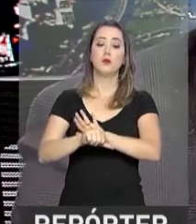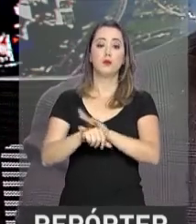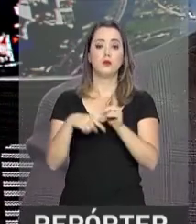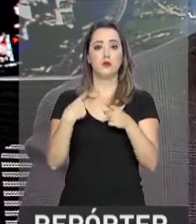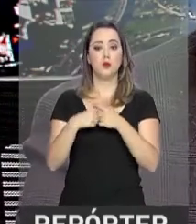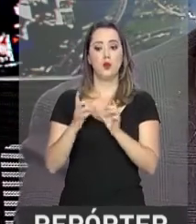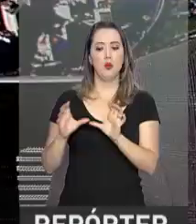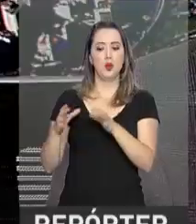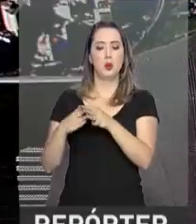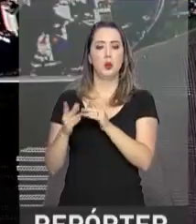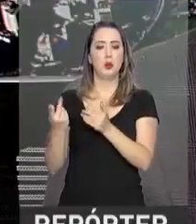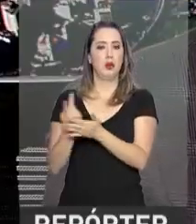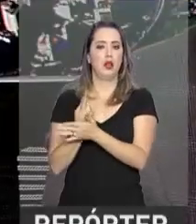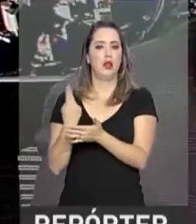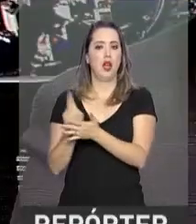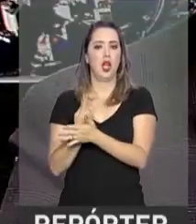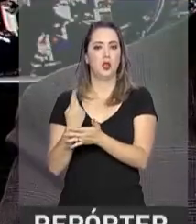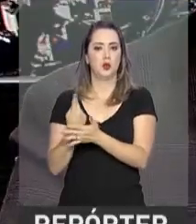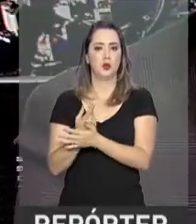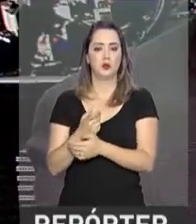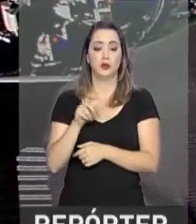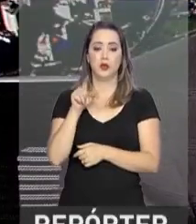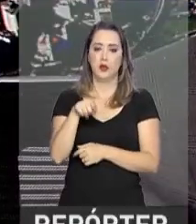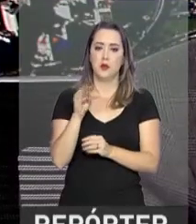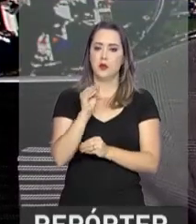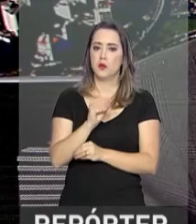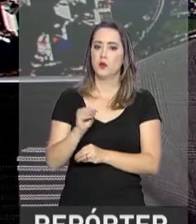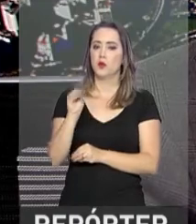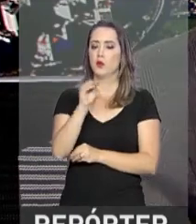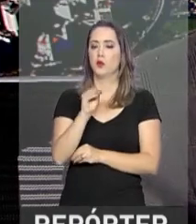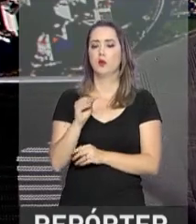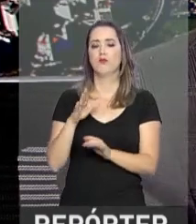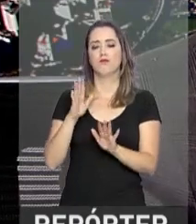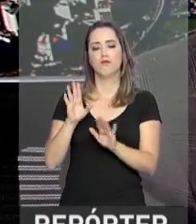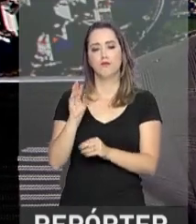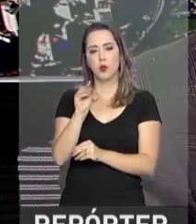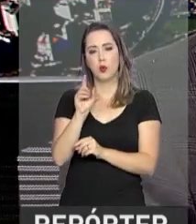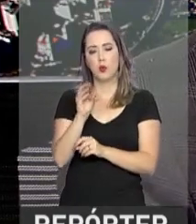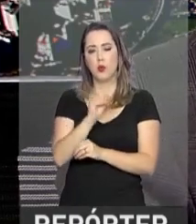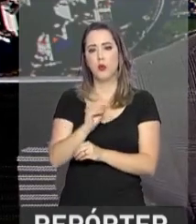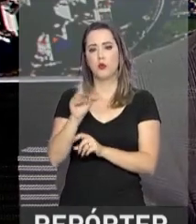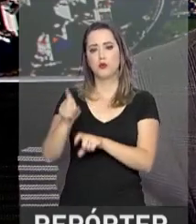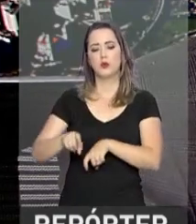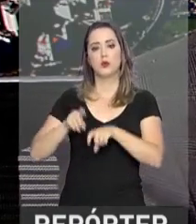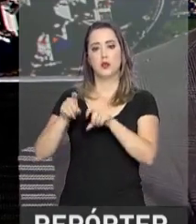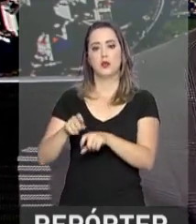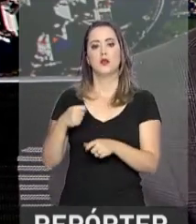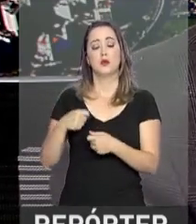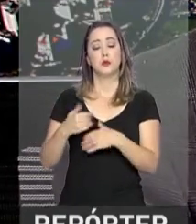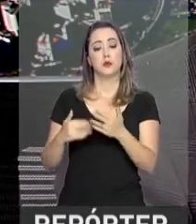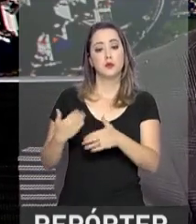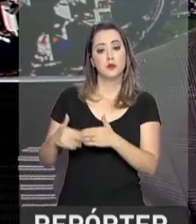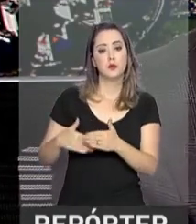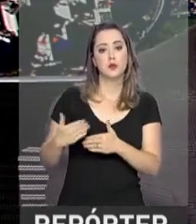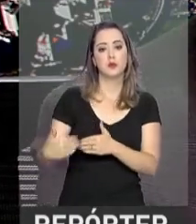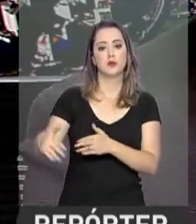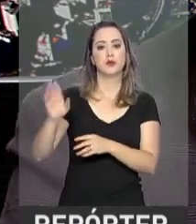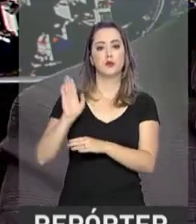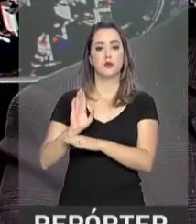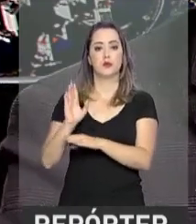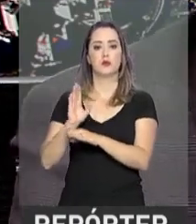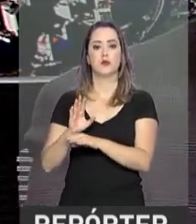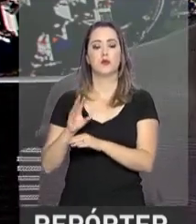por quadrilhas nós precisamos preservar a produzir e produção tem que ser o braço e ajuda o